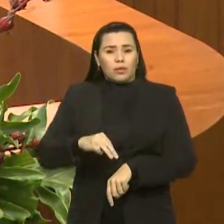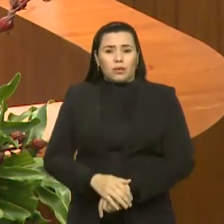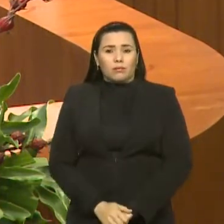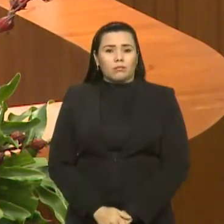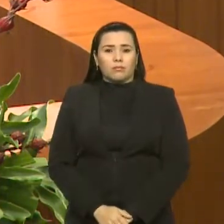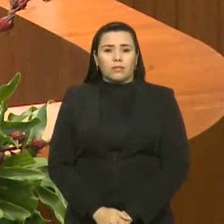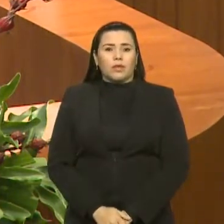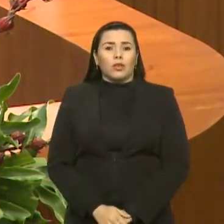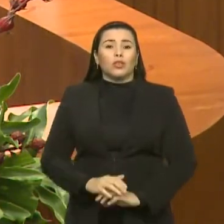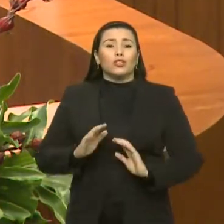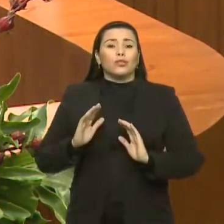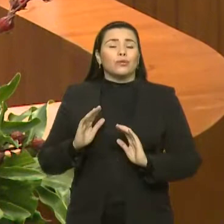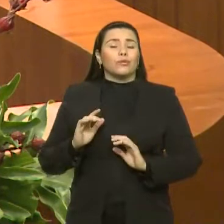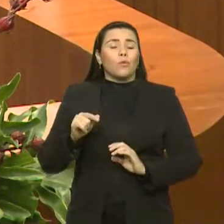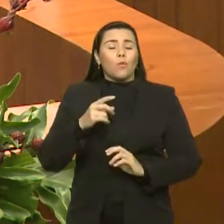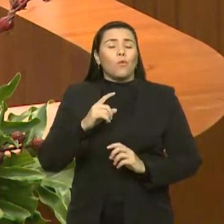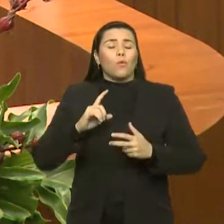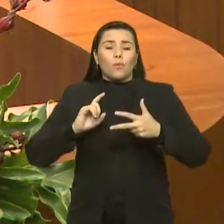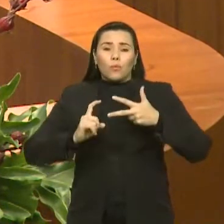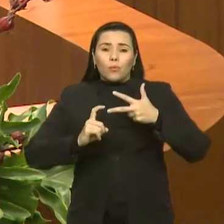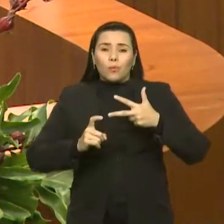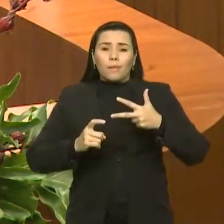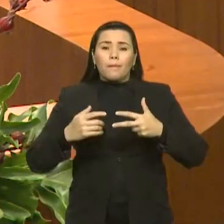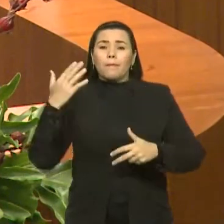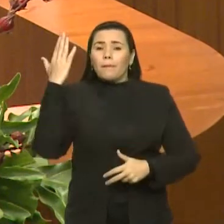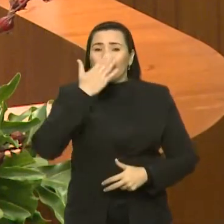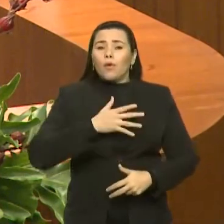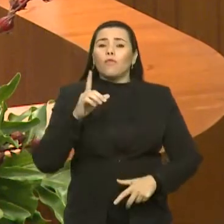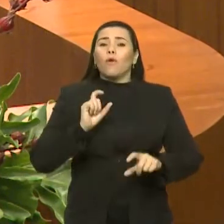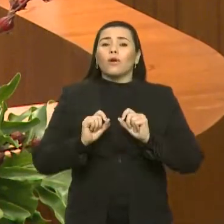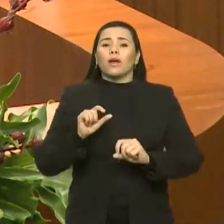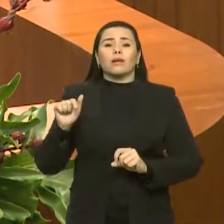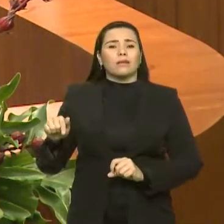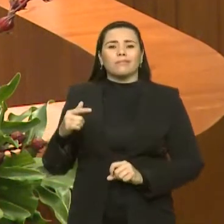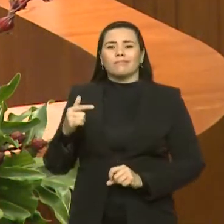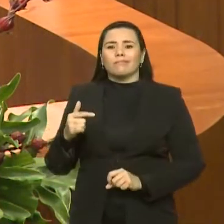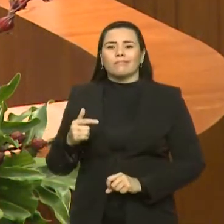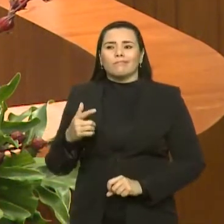nem preocupação e nem boa vontade de se resolver